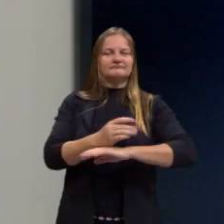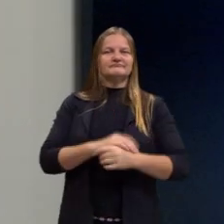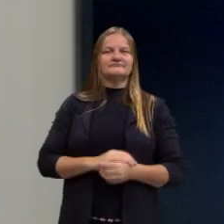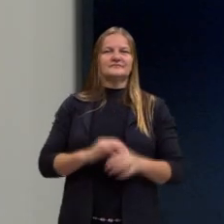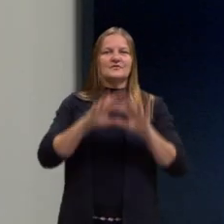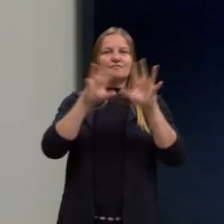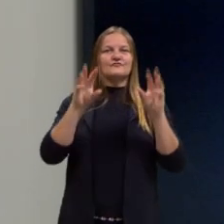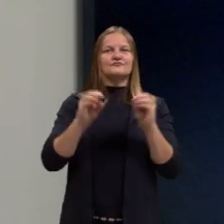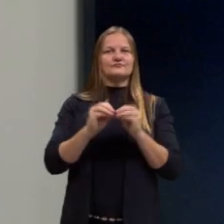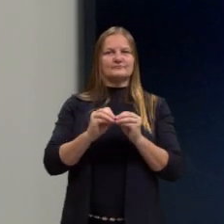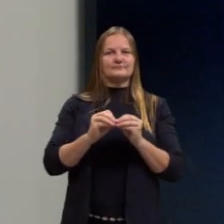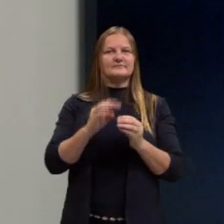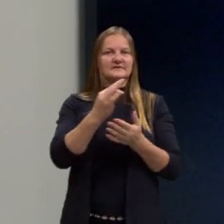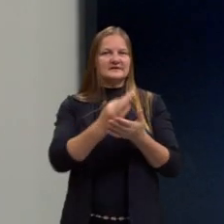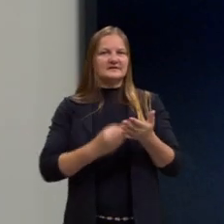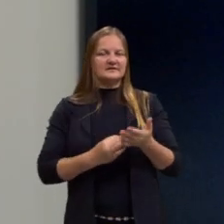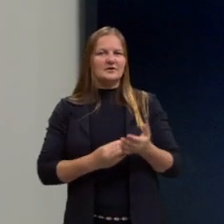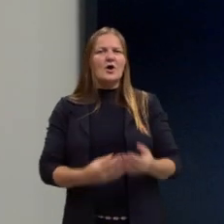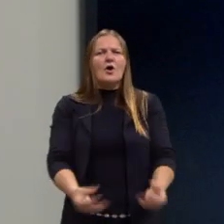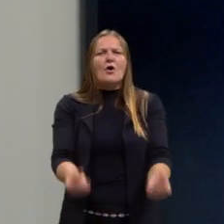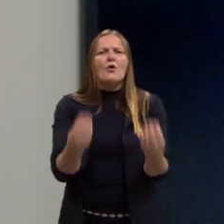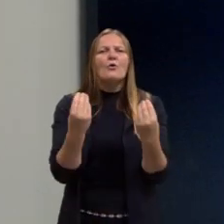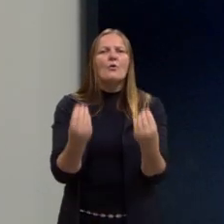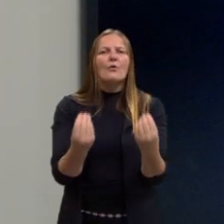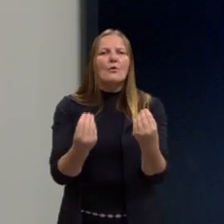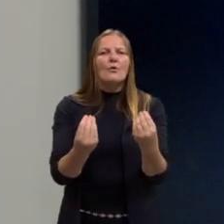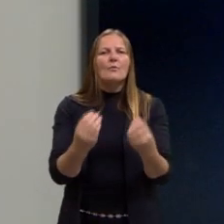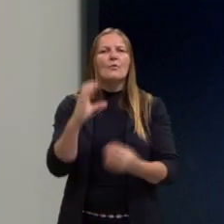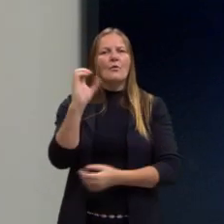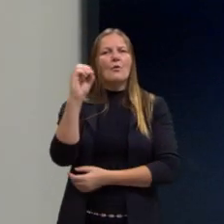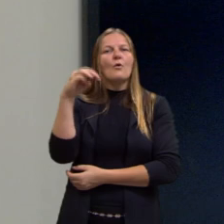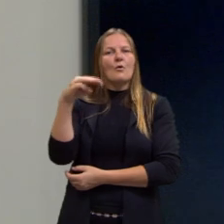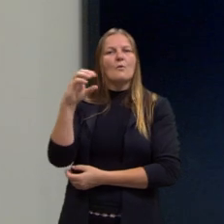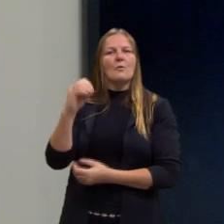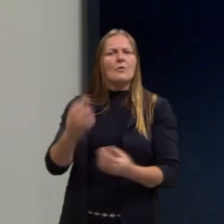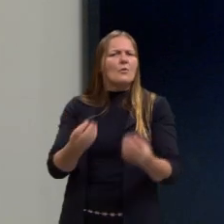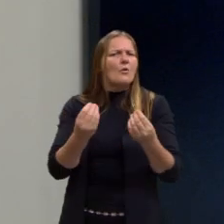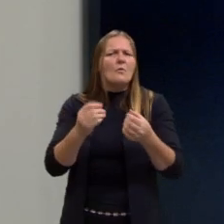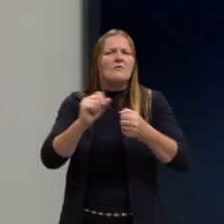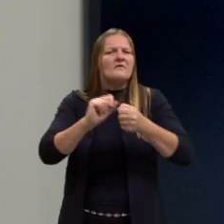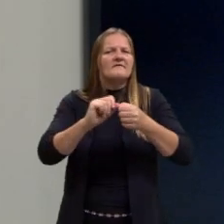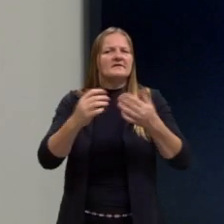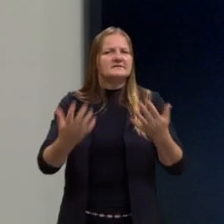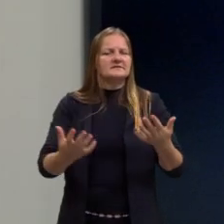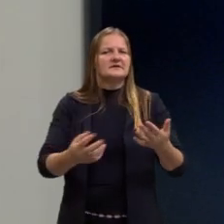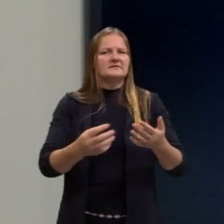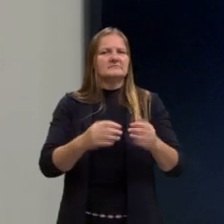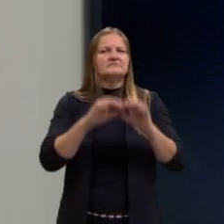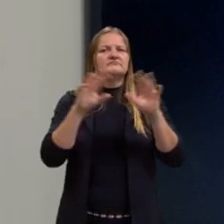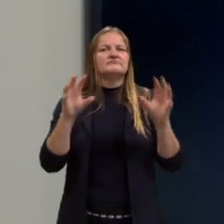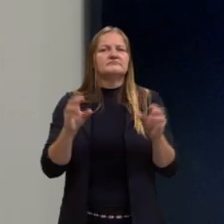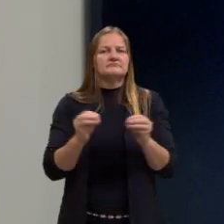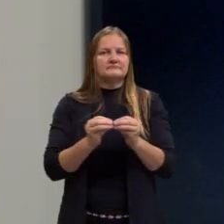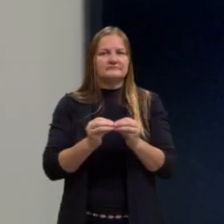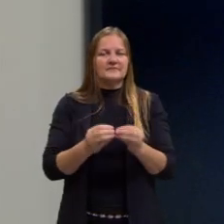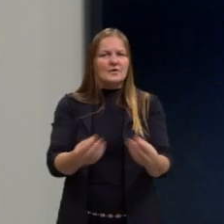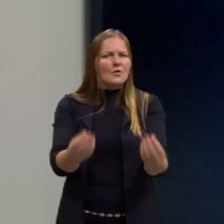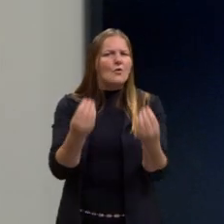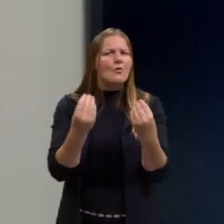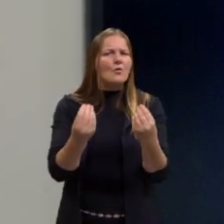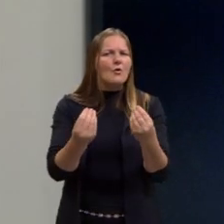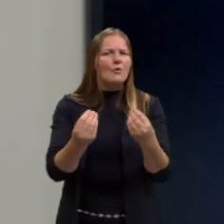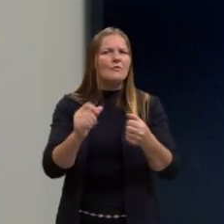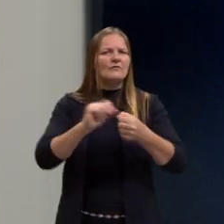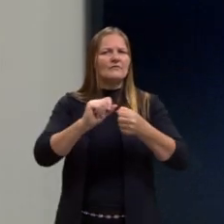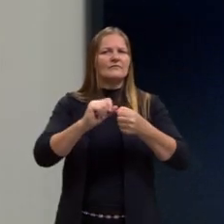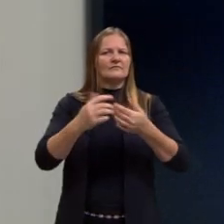esse encerramento de texto e como isso vai acontecer esse detalhamento né do como isso